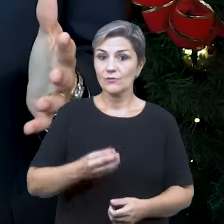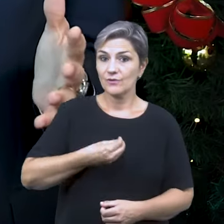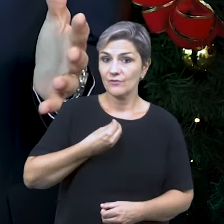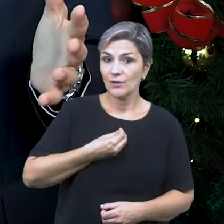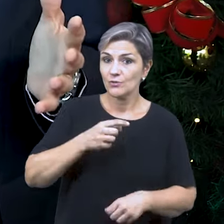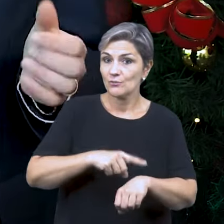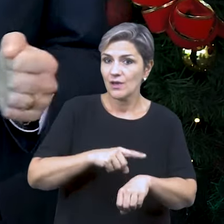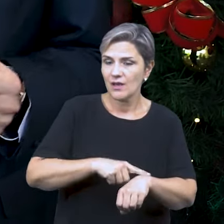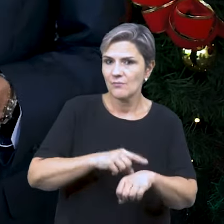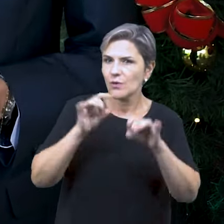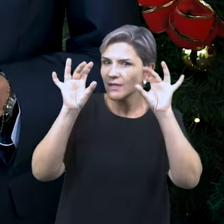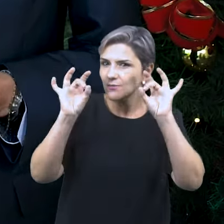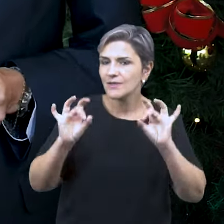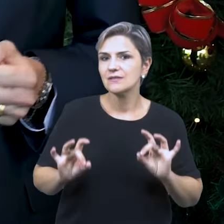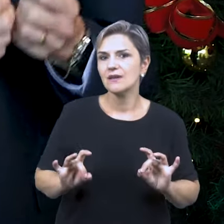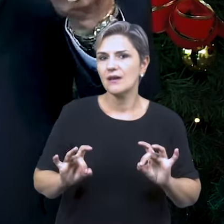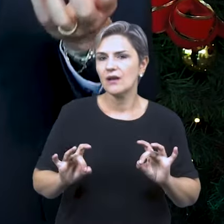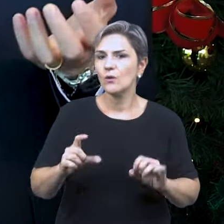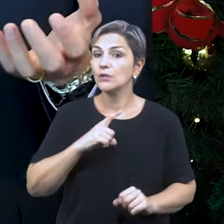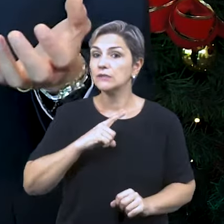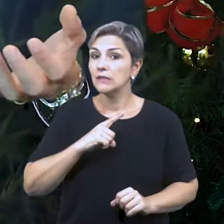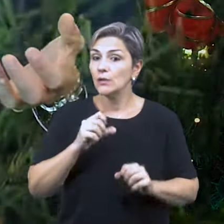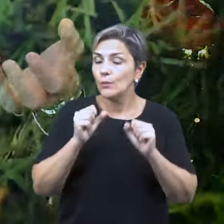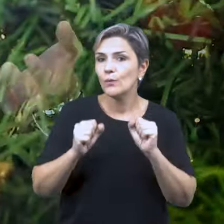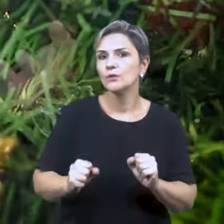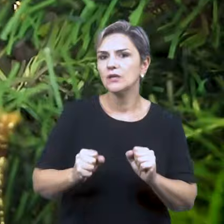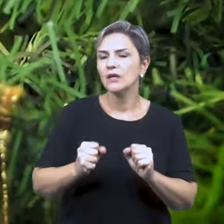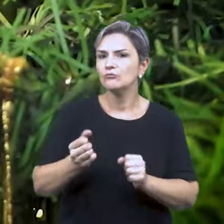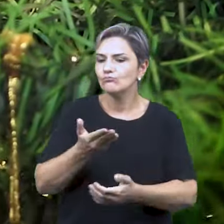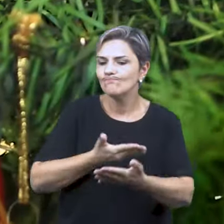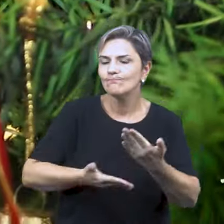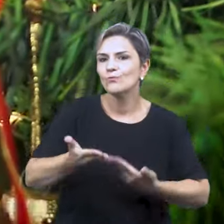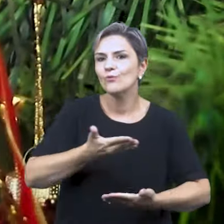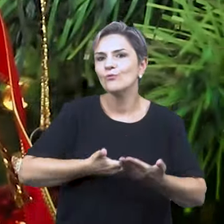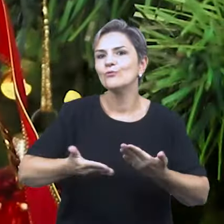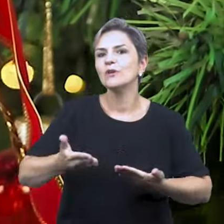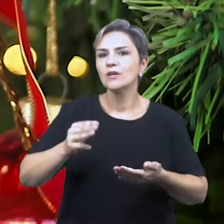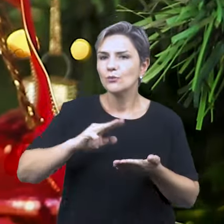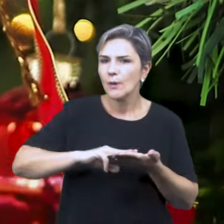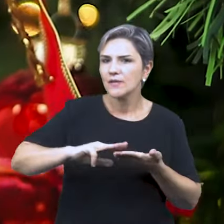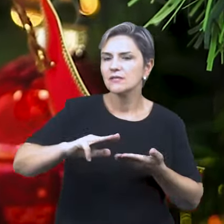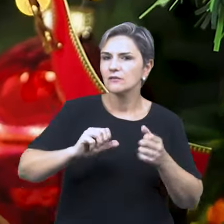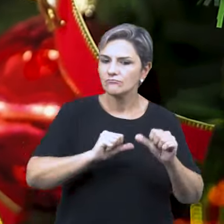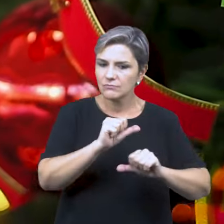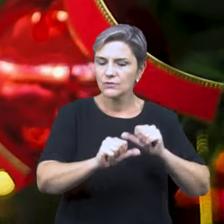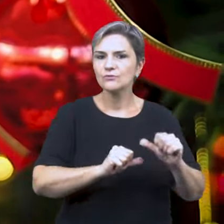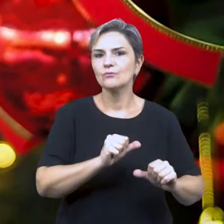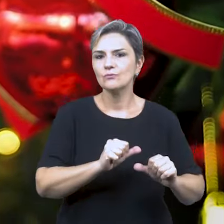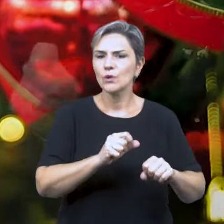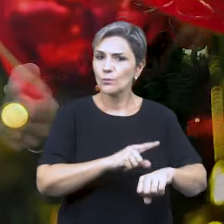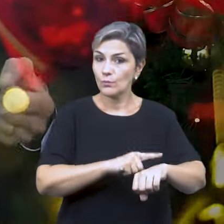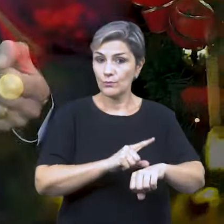Vivemos uma época especial, que tem o poder de nos envolver numa mensagem transformadora. É